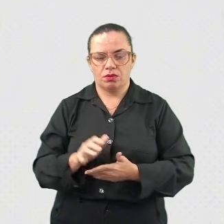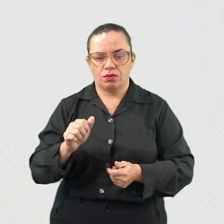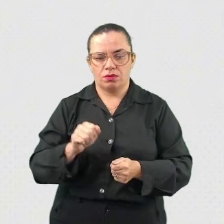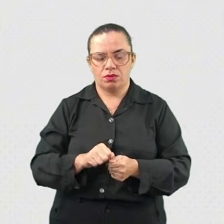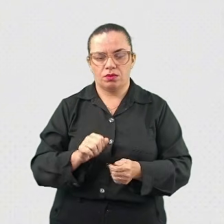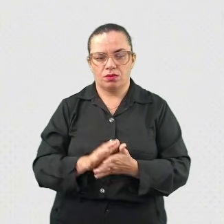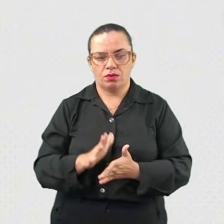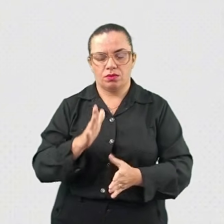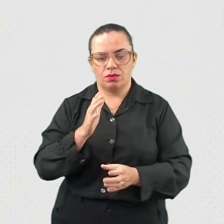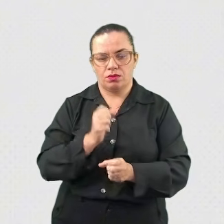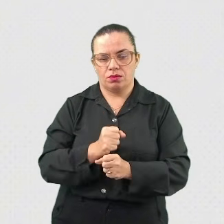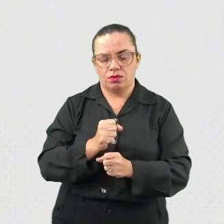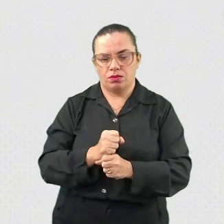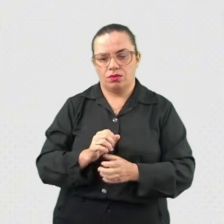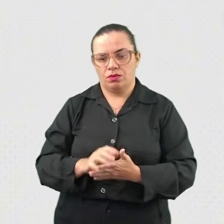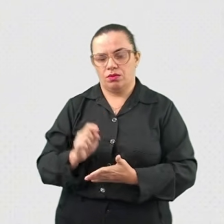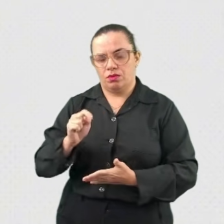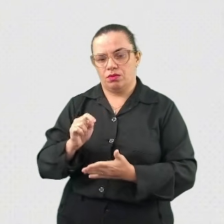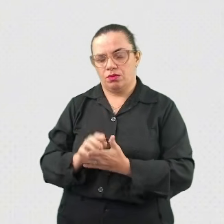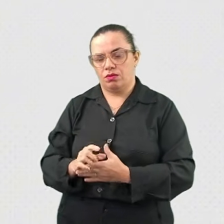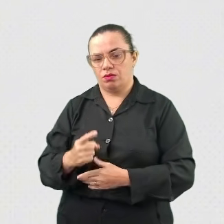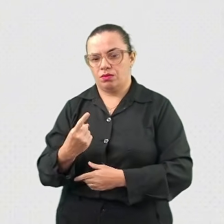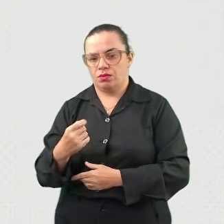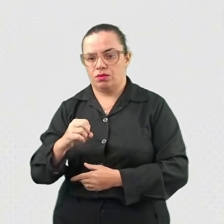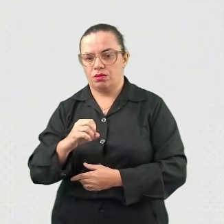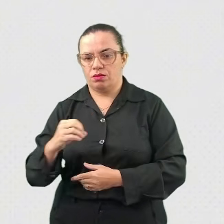conta? Então, 180 graus